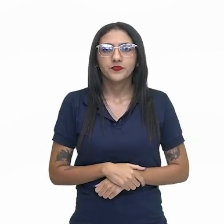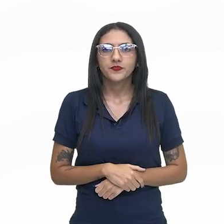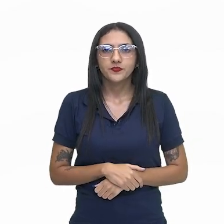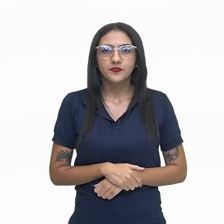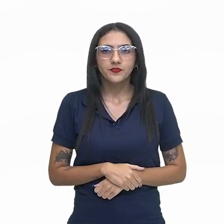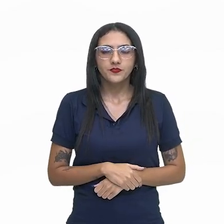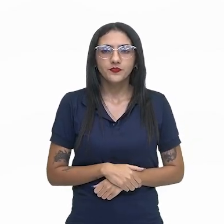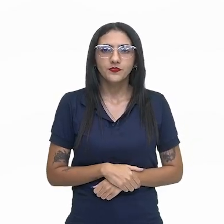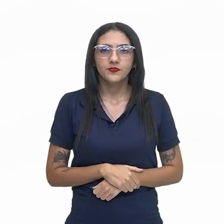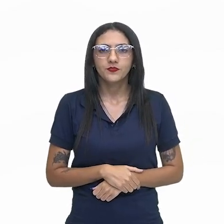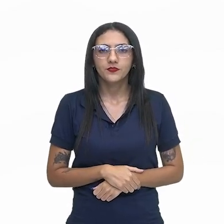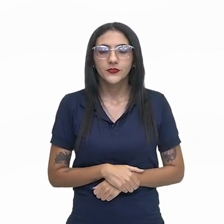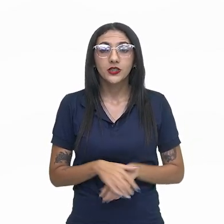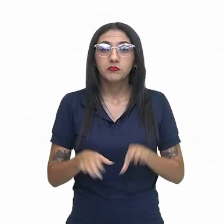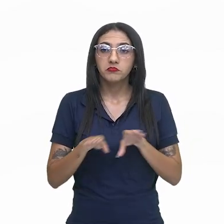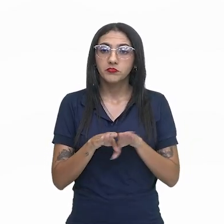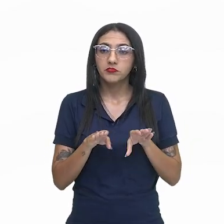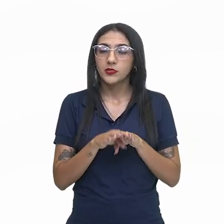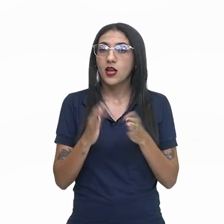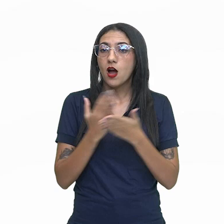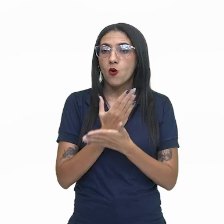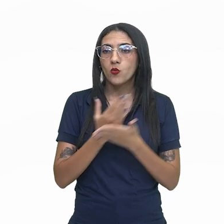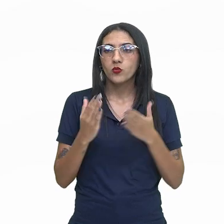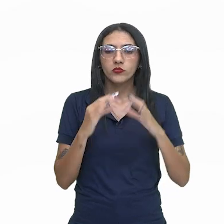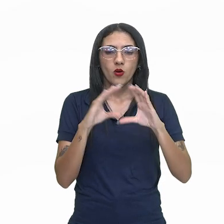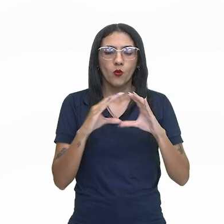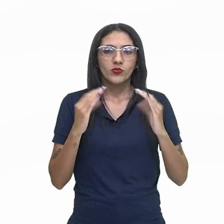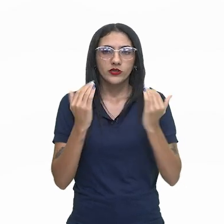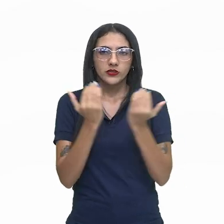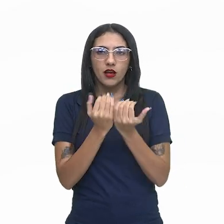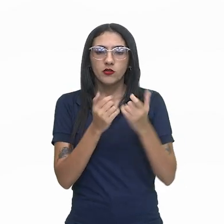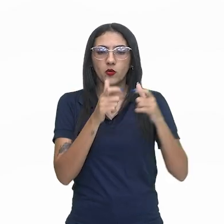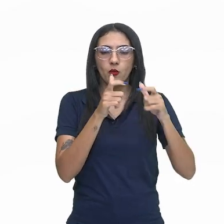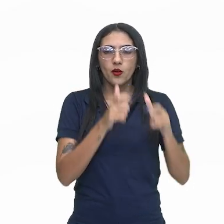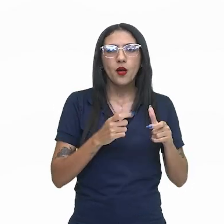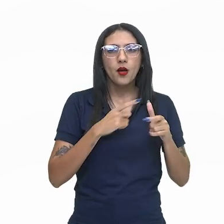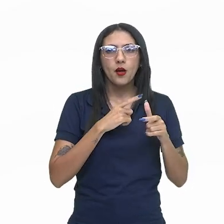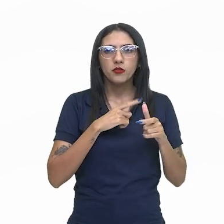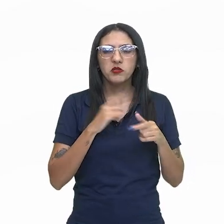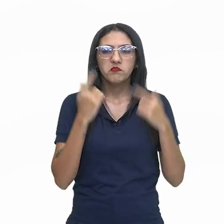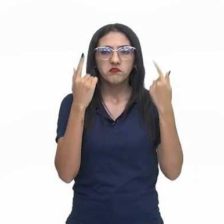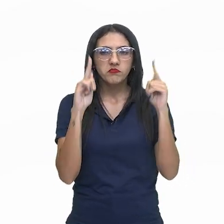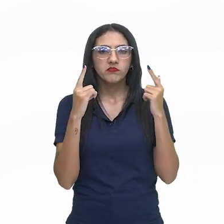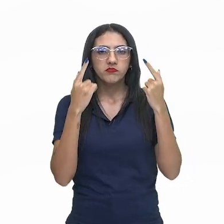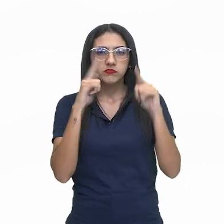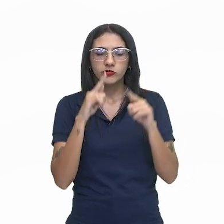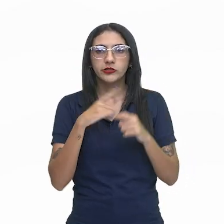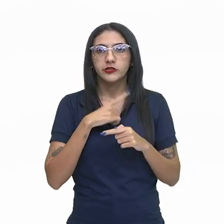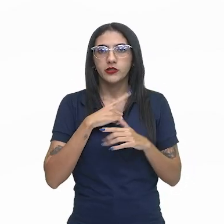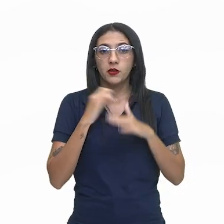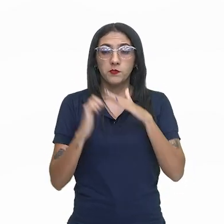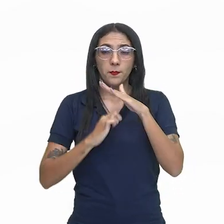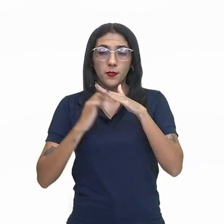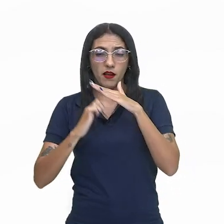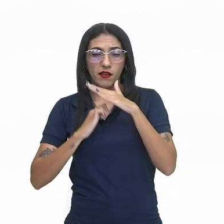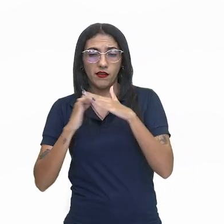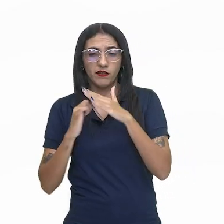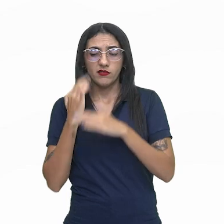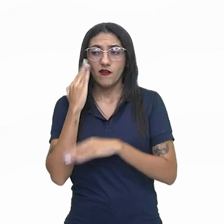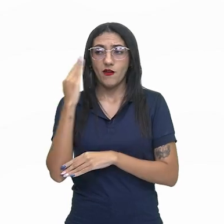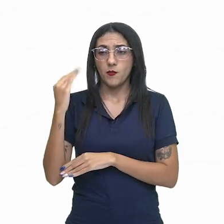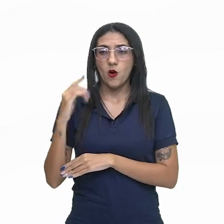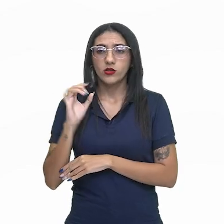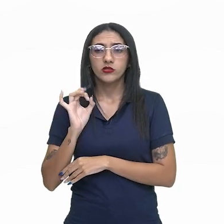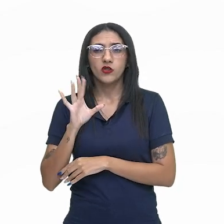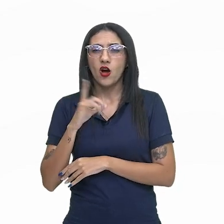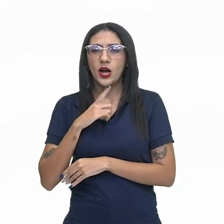temos comunidades locais que frequentemente também vão protestar, né, porque geralmente a gente tem ali grandes empresas que estão buscando